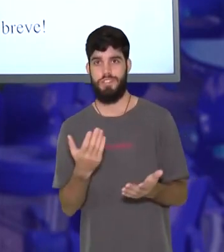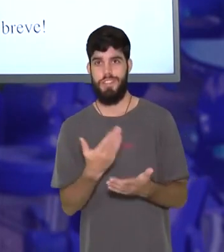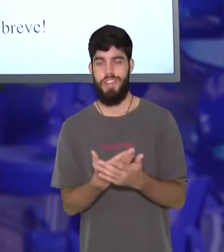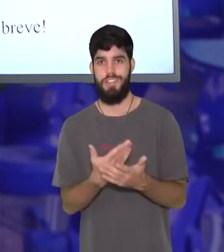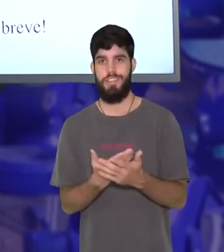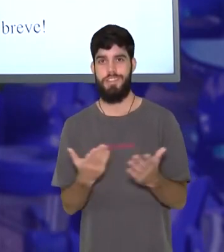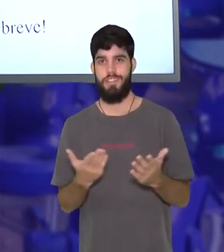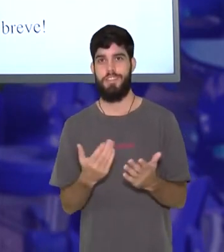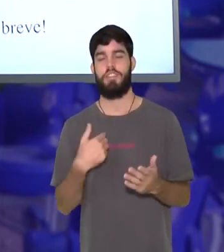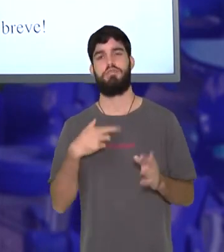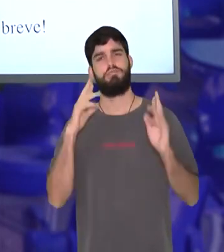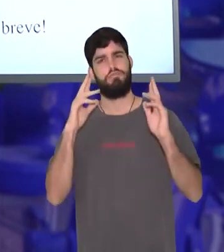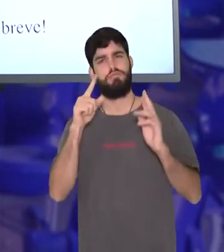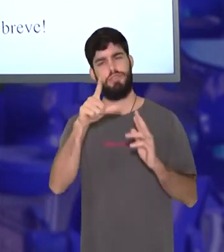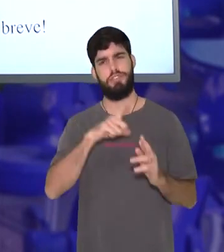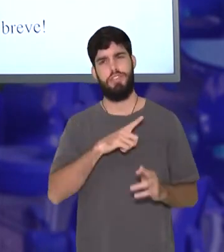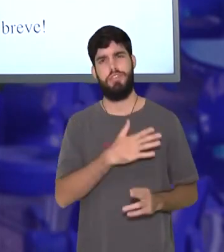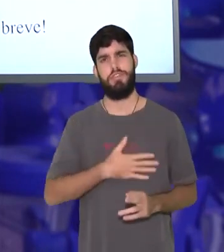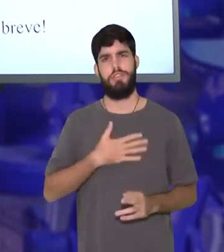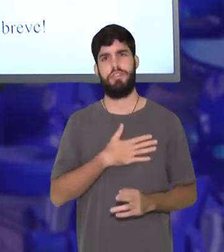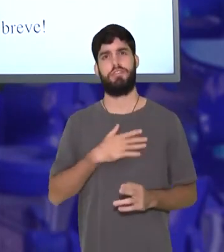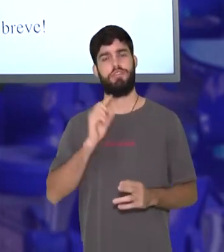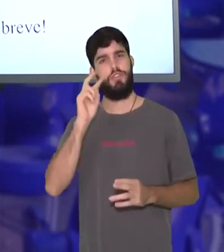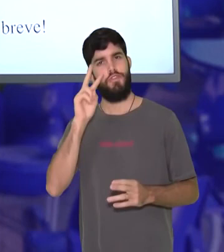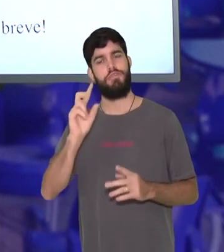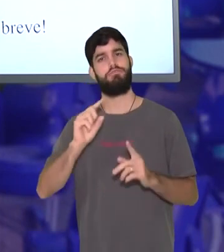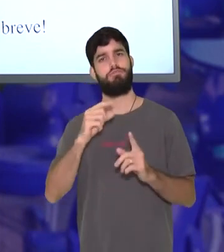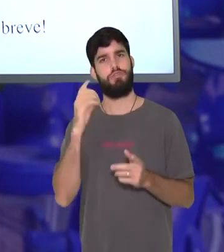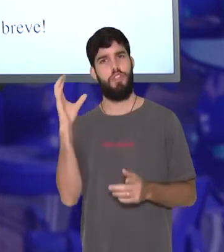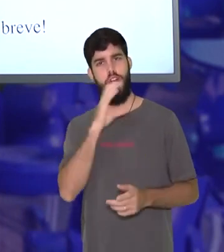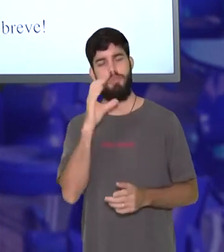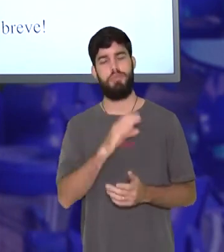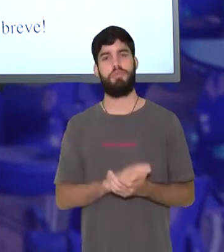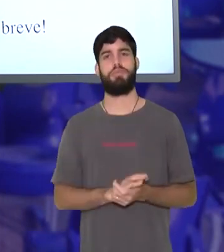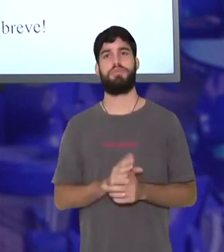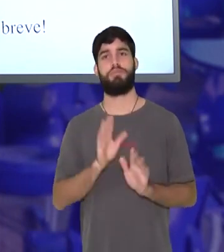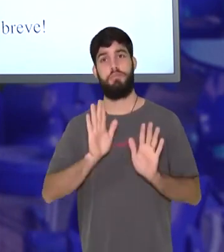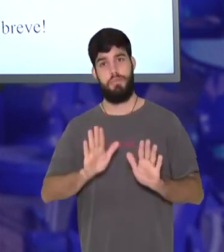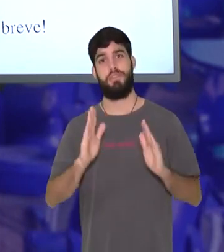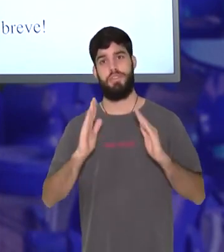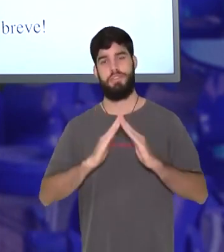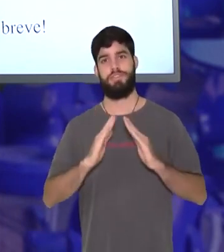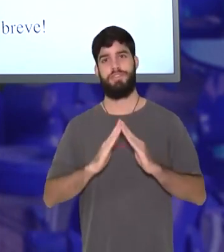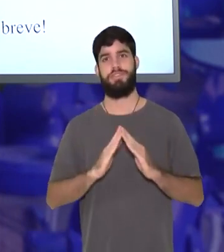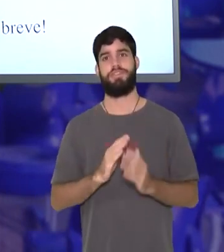espero que vocês tenham gostado nos vemos em breve e fiquem bem fica em casa cuidem-se